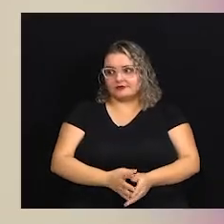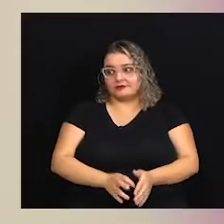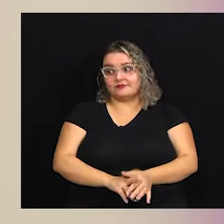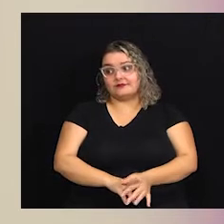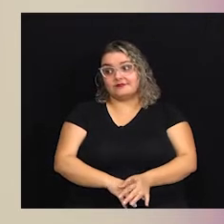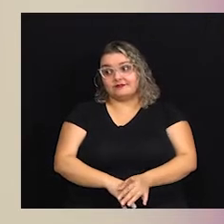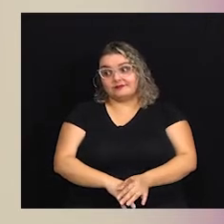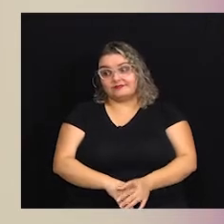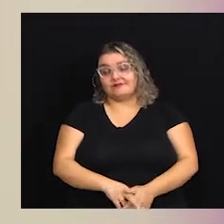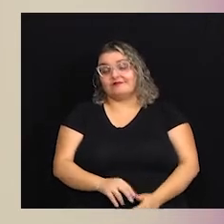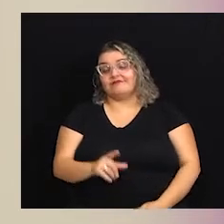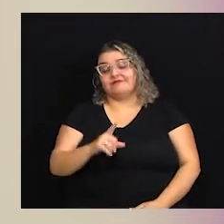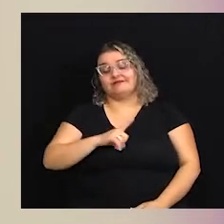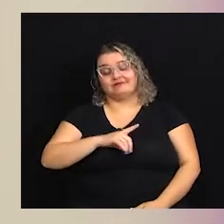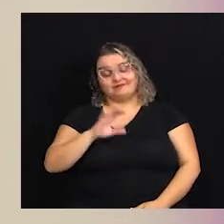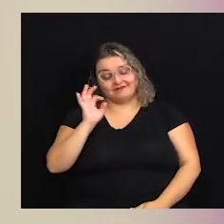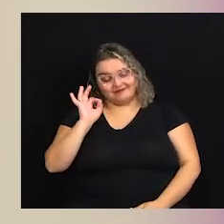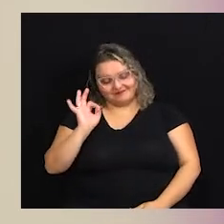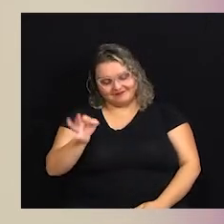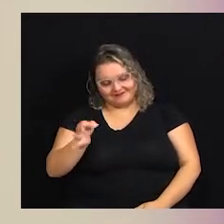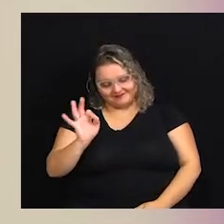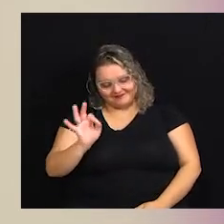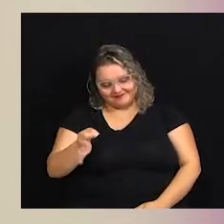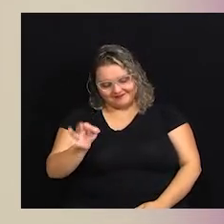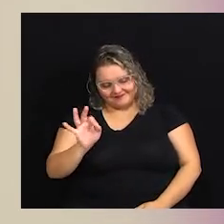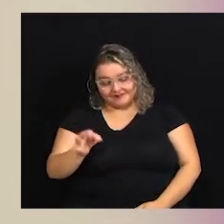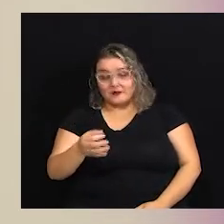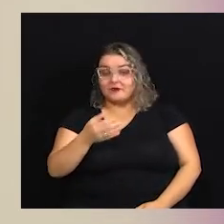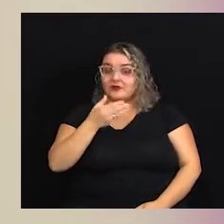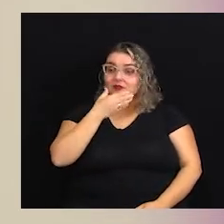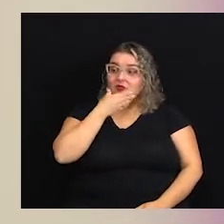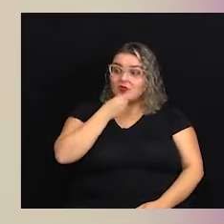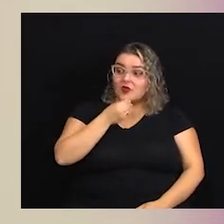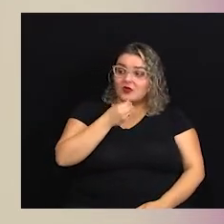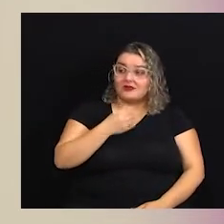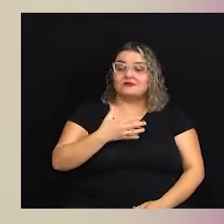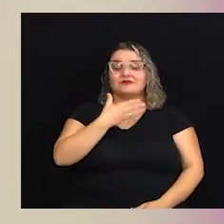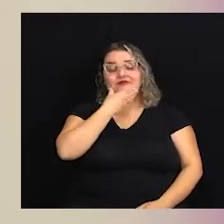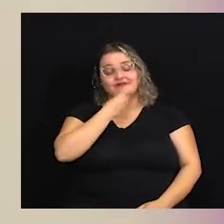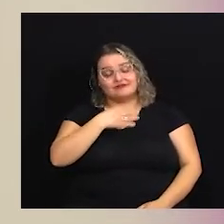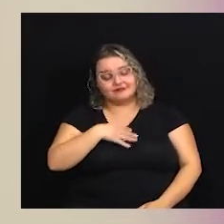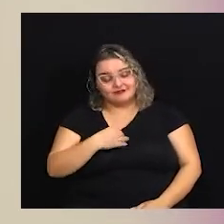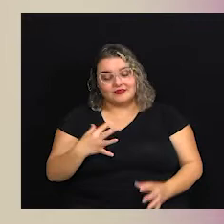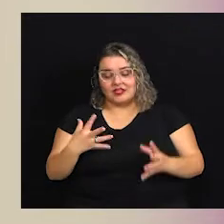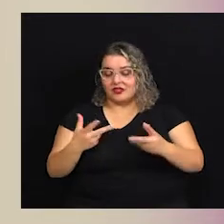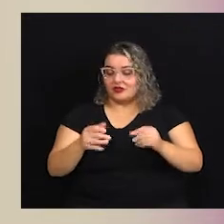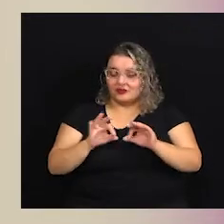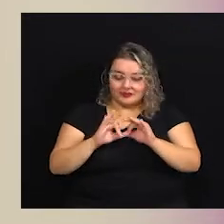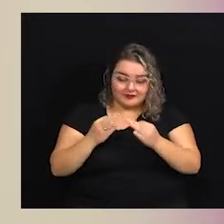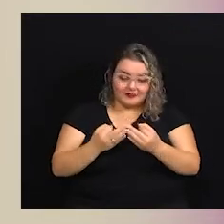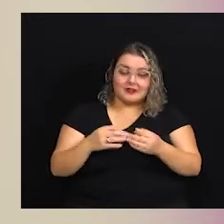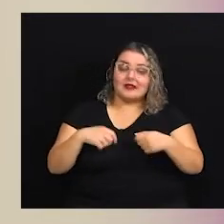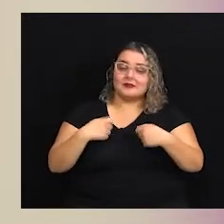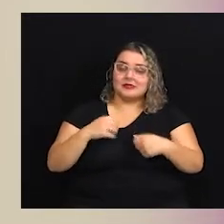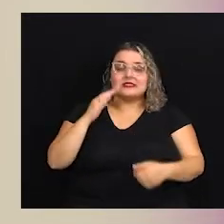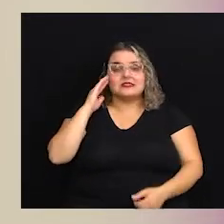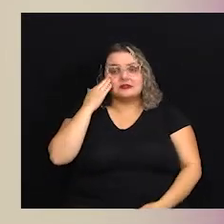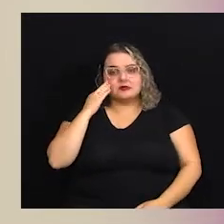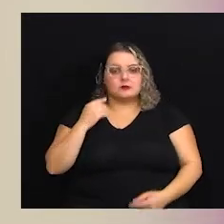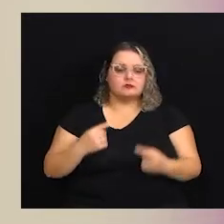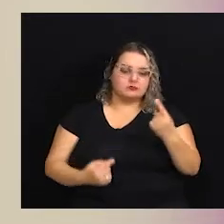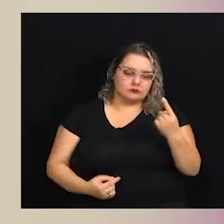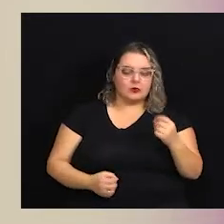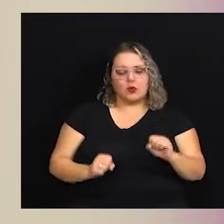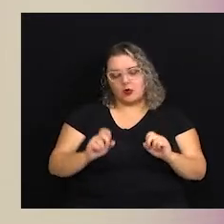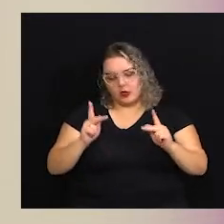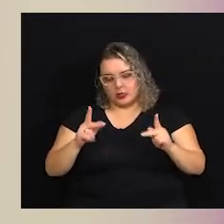É, eu tenho certeza que o homem e os filhos e toda a família precisam entender do processo.